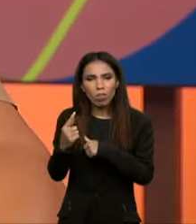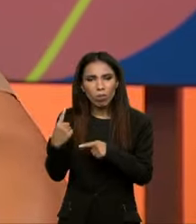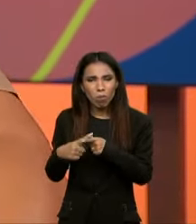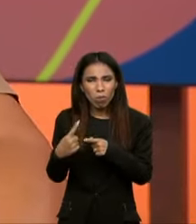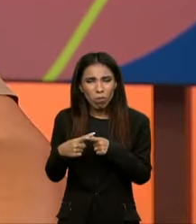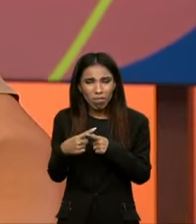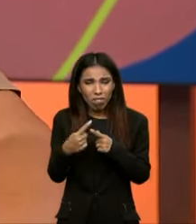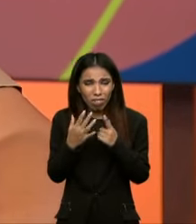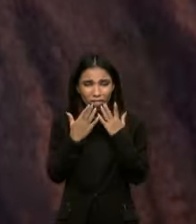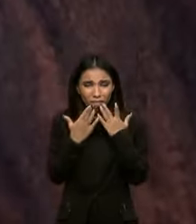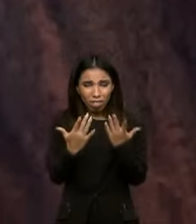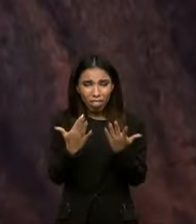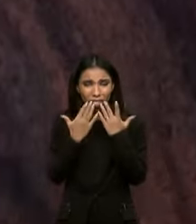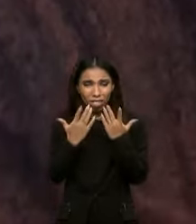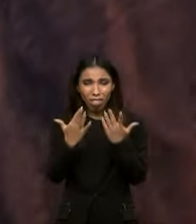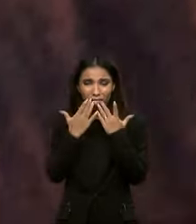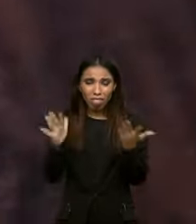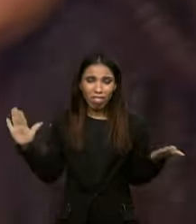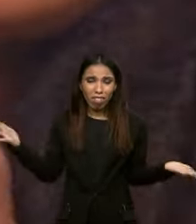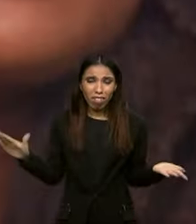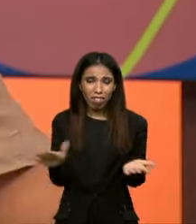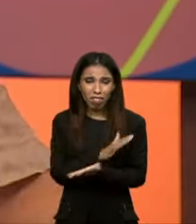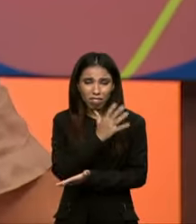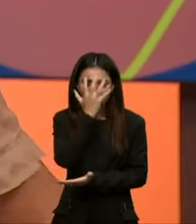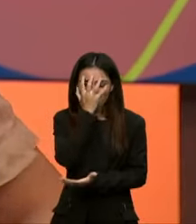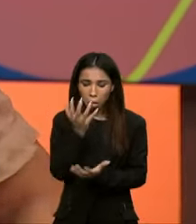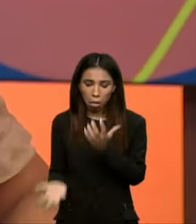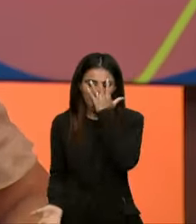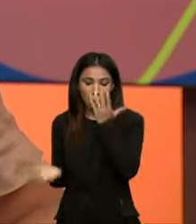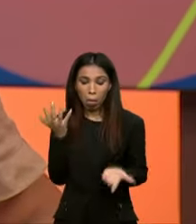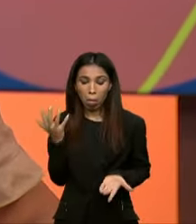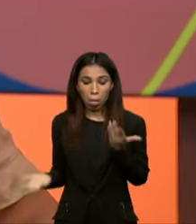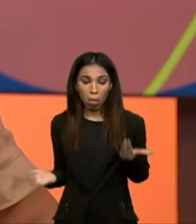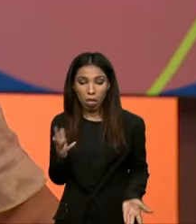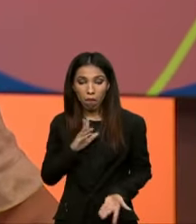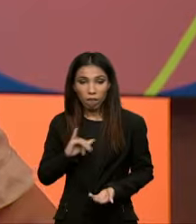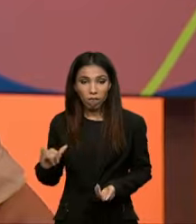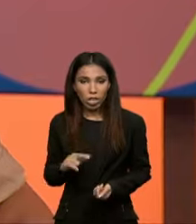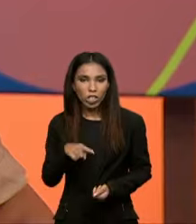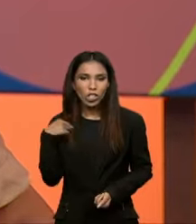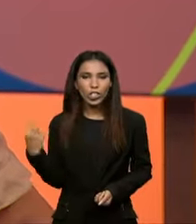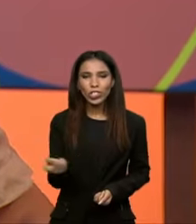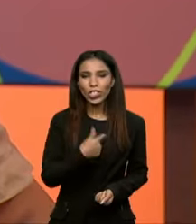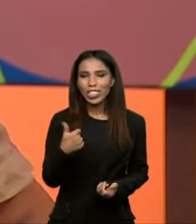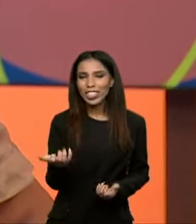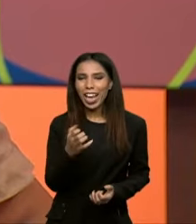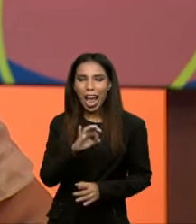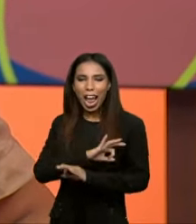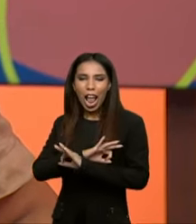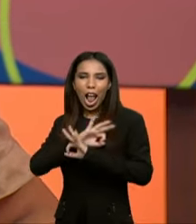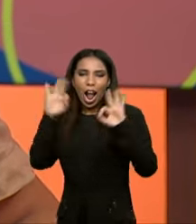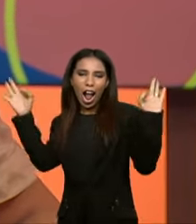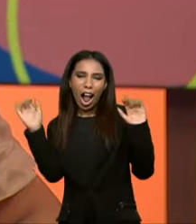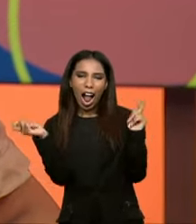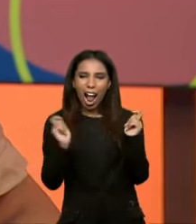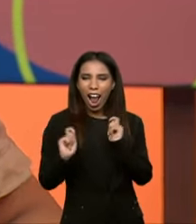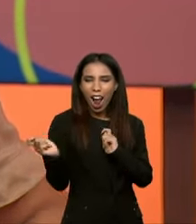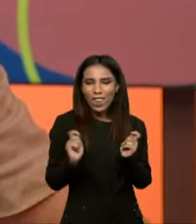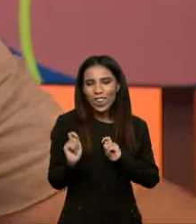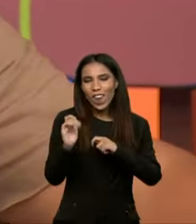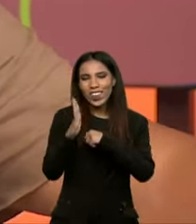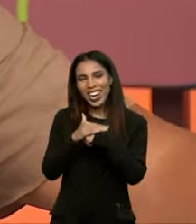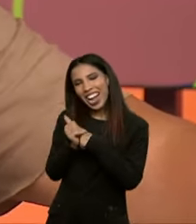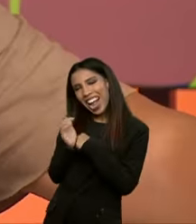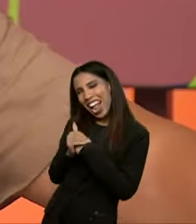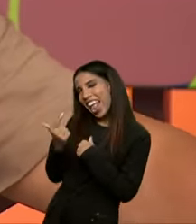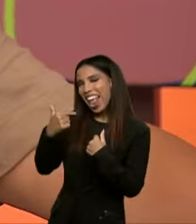mentira, vai cair todo mundo de mentira muito, cada vez mais rápido. A gente sempre vai querer falar que a gente é ótimo, que a gente é carinhoso. Ah, eu sou fofinho, eu sou engajado. Ah, mas eu sou